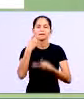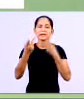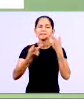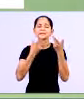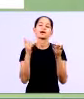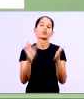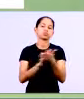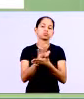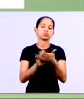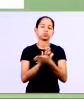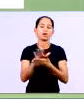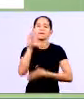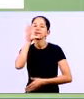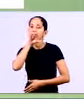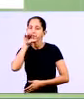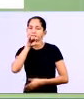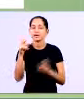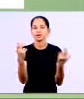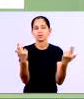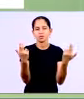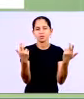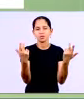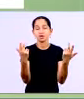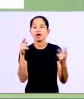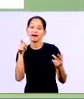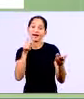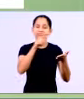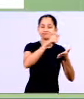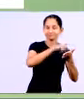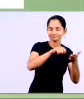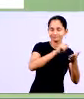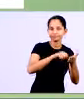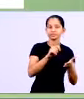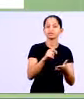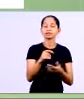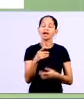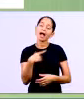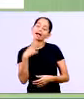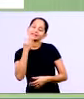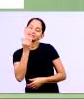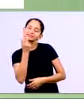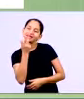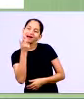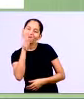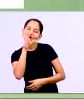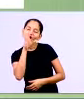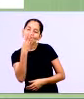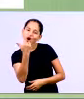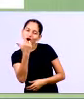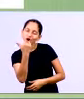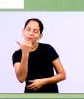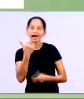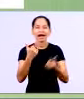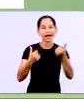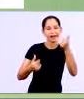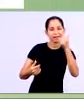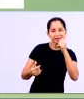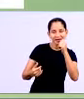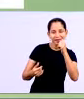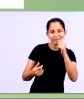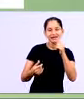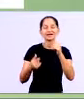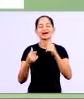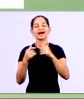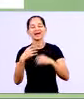fala. Leia para nós, professora Tayane. Quando é hora de comer, nós come. Quando é hora de beber, nós